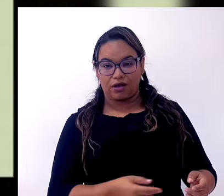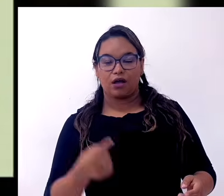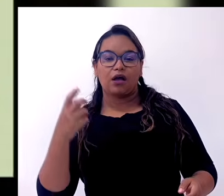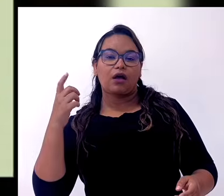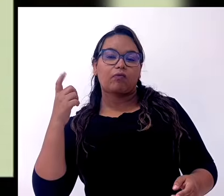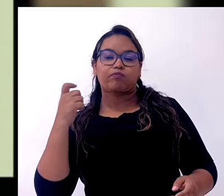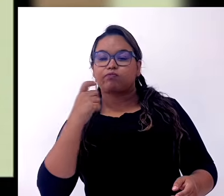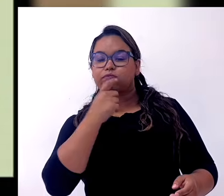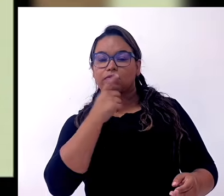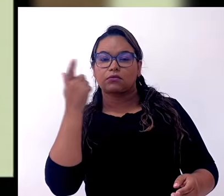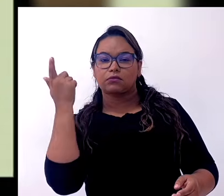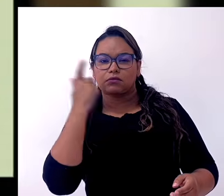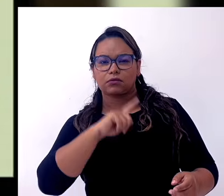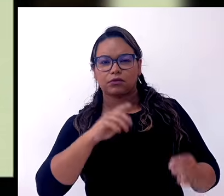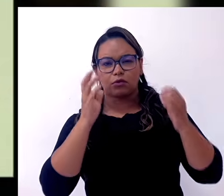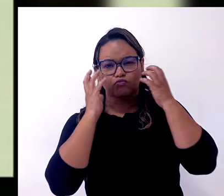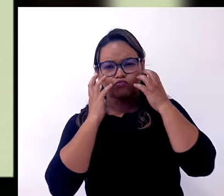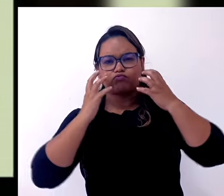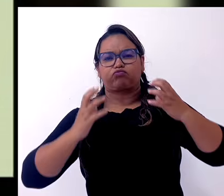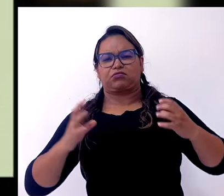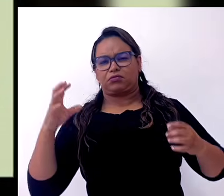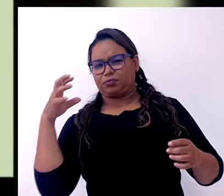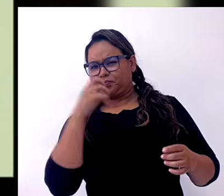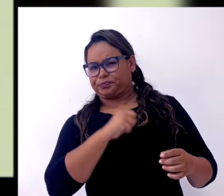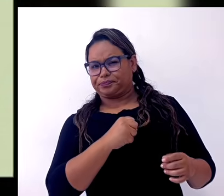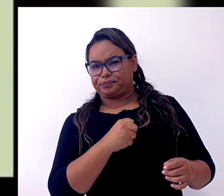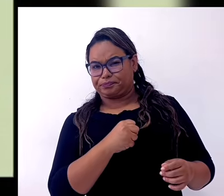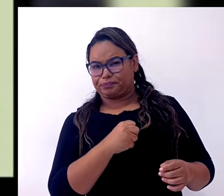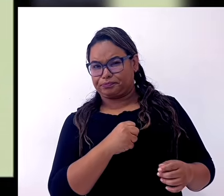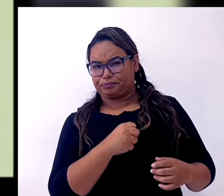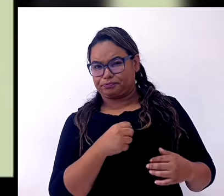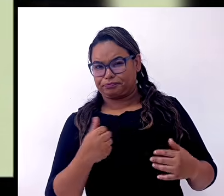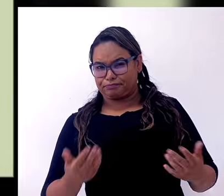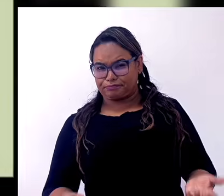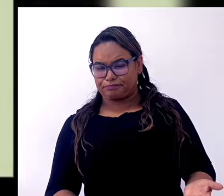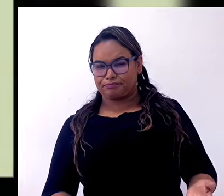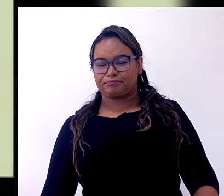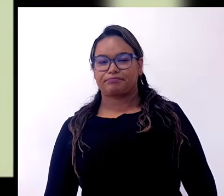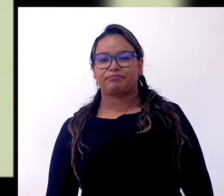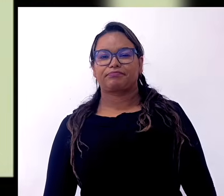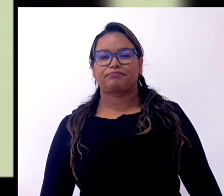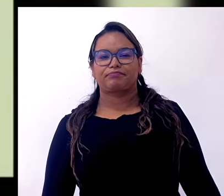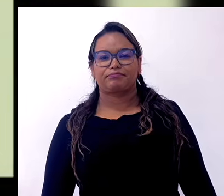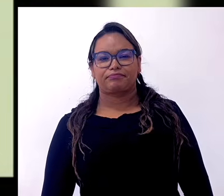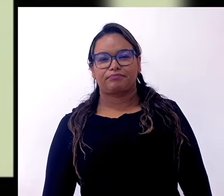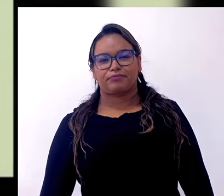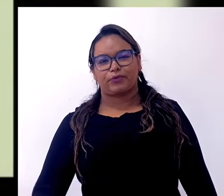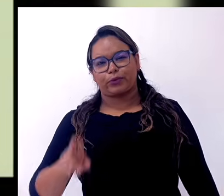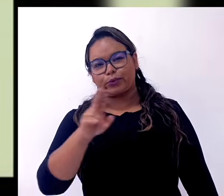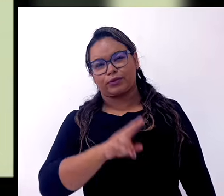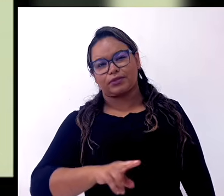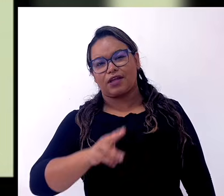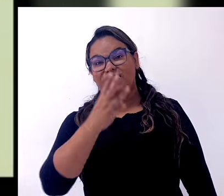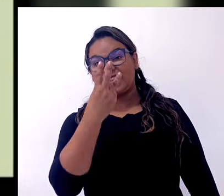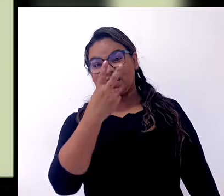As instituições da liberdade estão adormecidas, mas as Nações Unidas podem lhe conceder uma vida